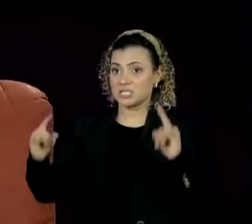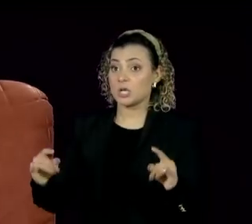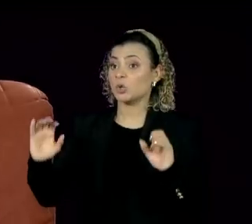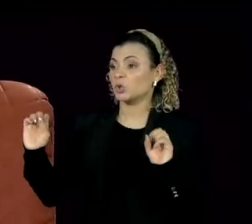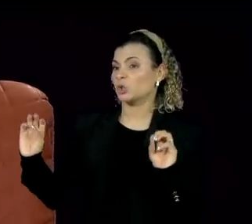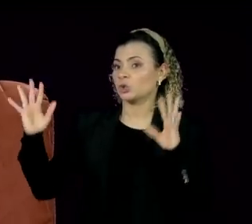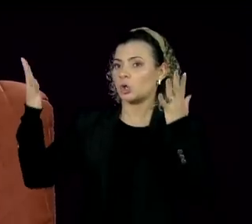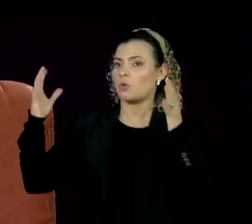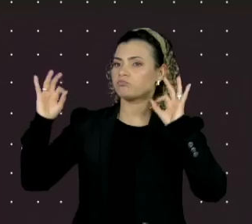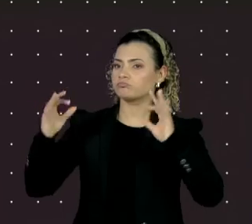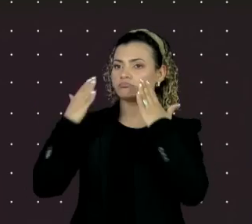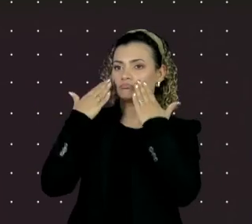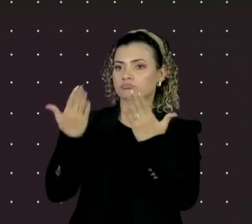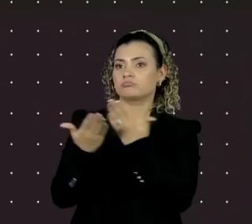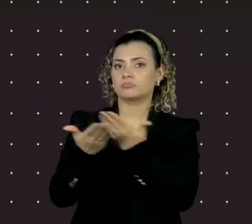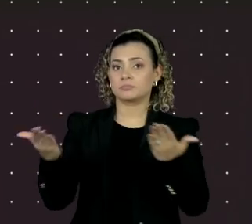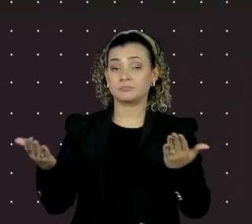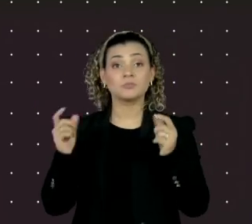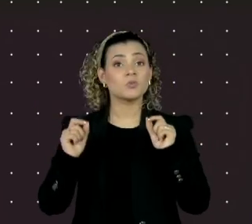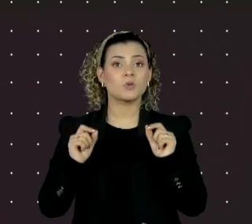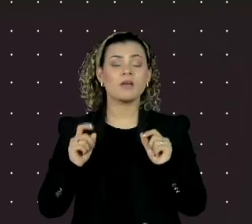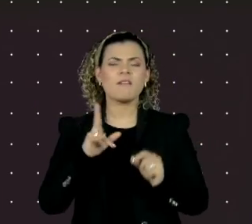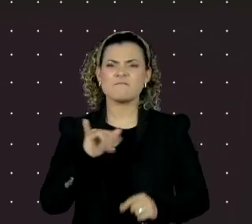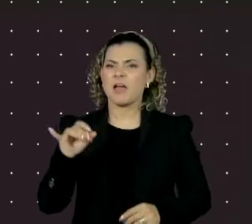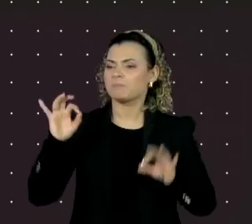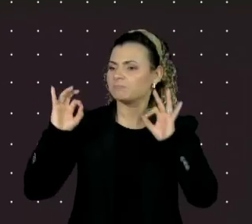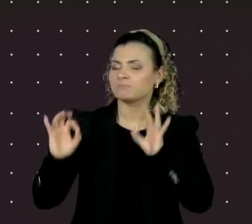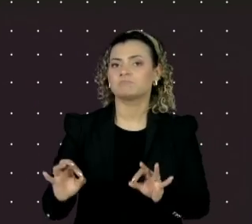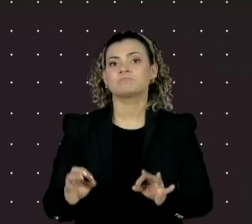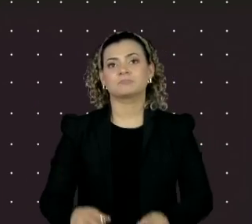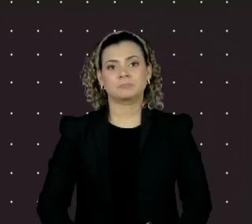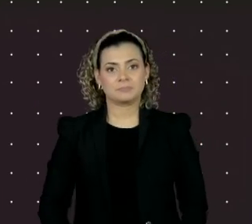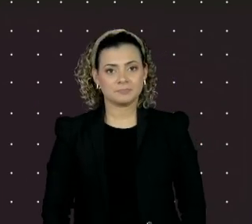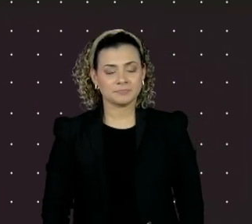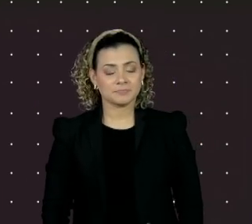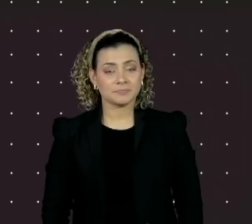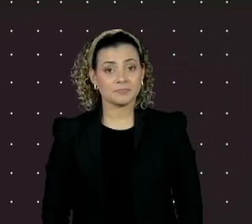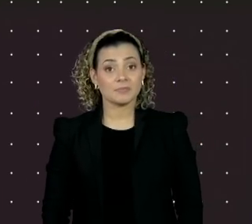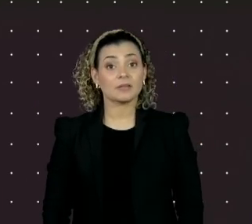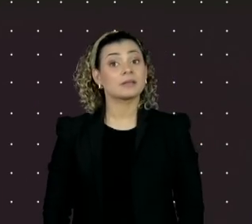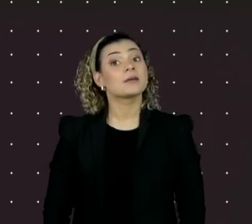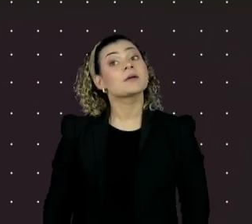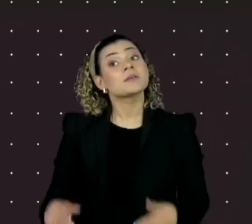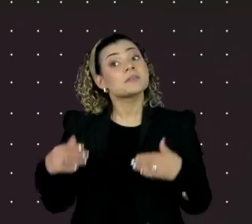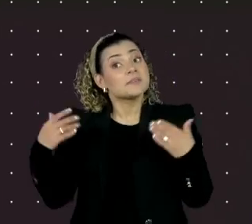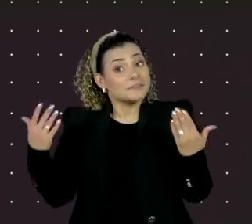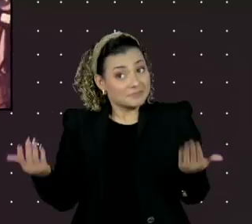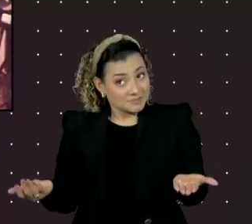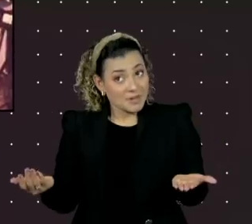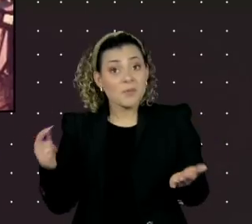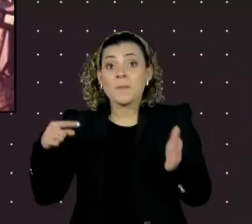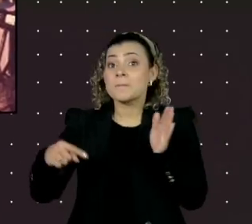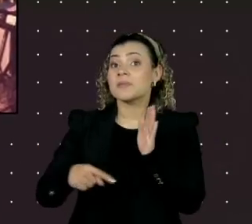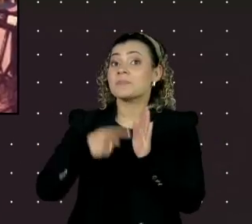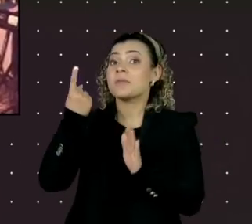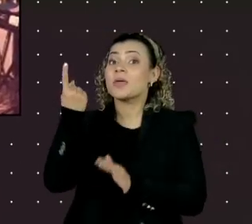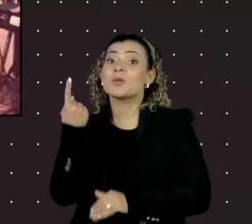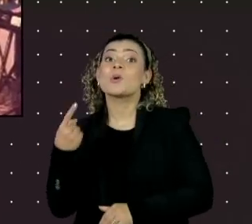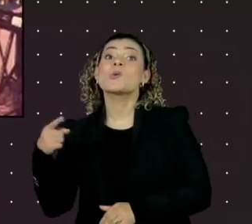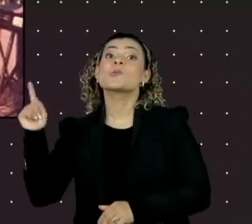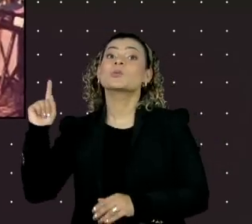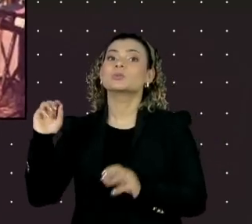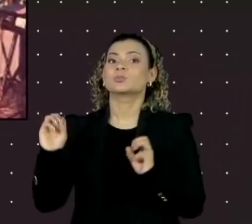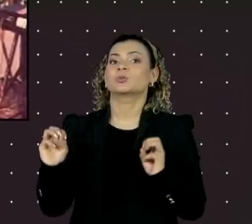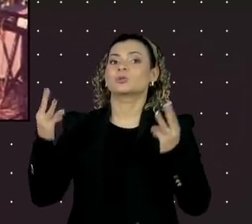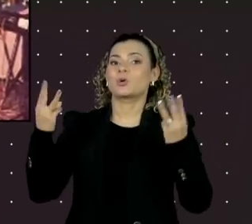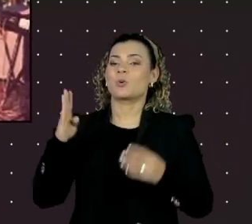show lá e a gente vai ser, vai ou racha. E aí foi esse tal fatídico primeiro, último show da